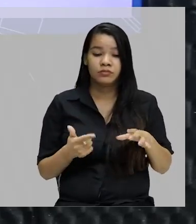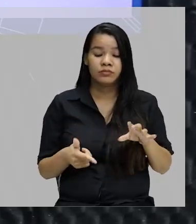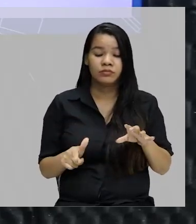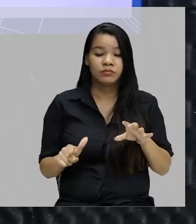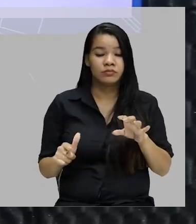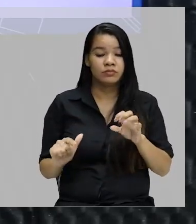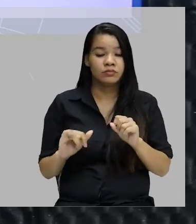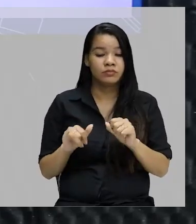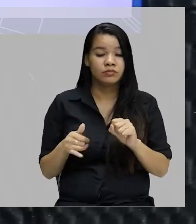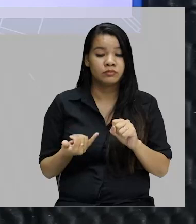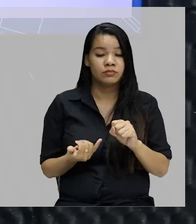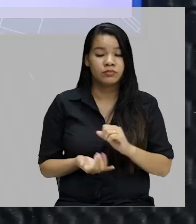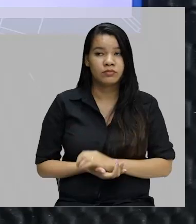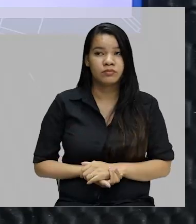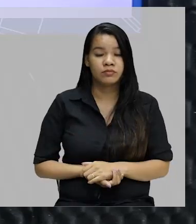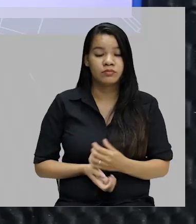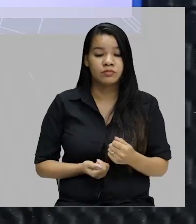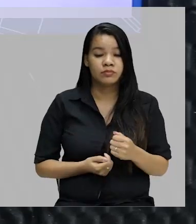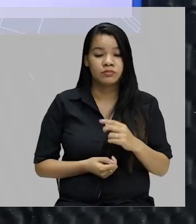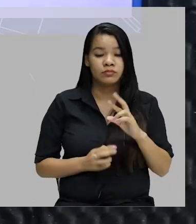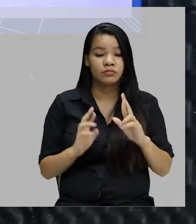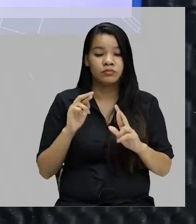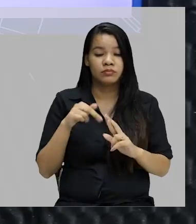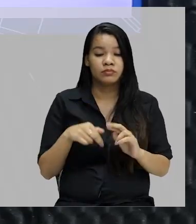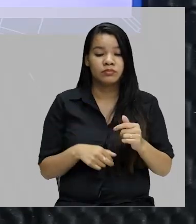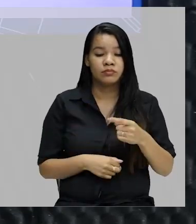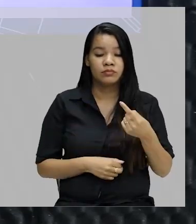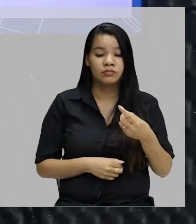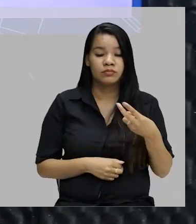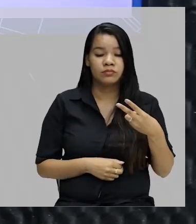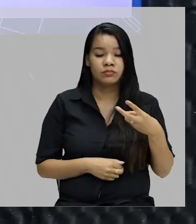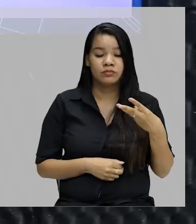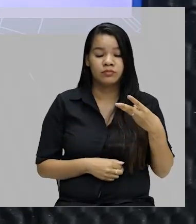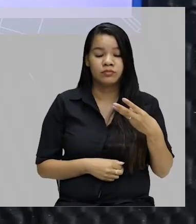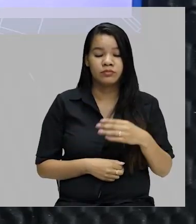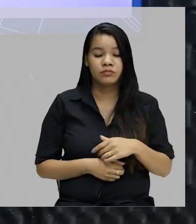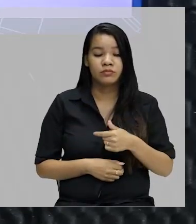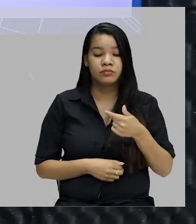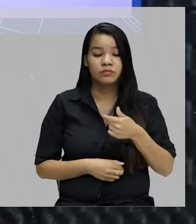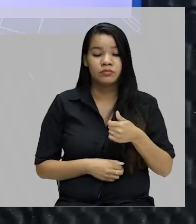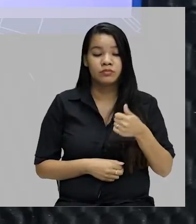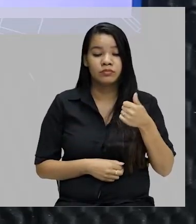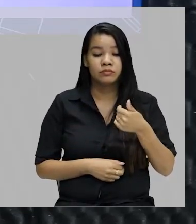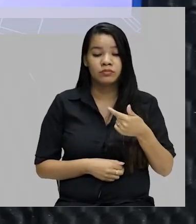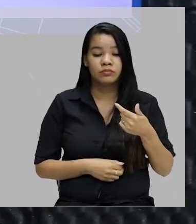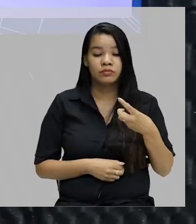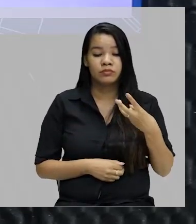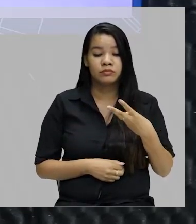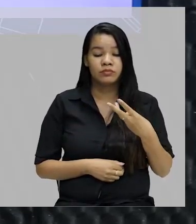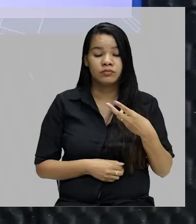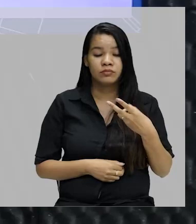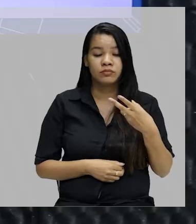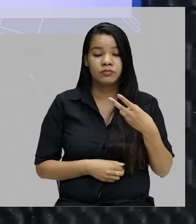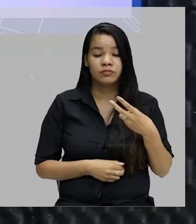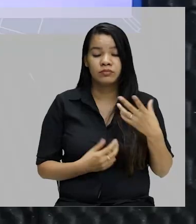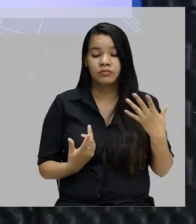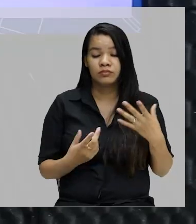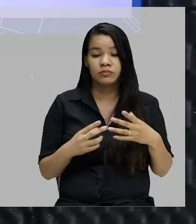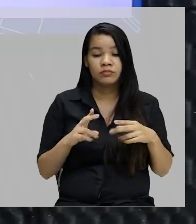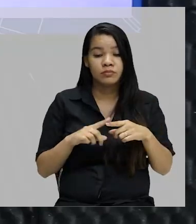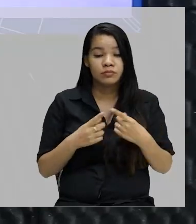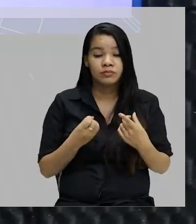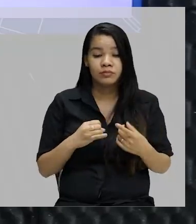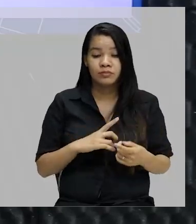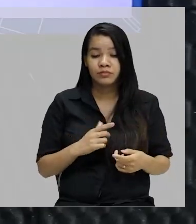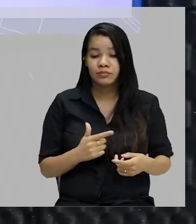do discurso, primeira, segunda ou terceira. Eu, ele, tu. Agora, como ele é impessoal, ele nunca vai variar. Ele sempre vai ficar